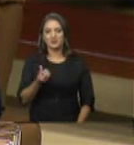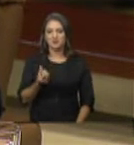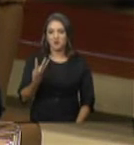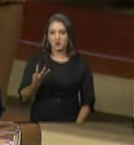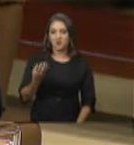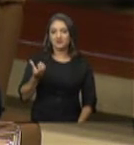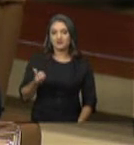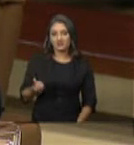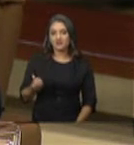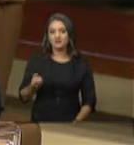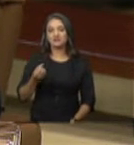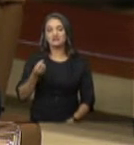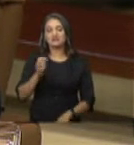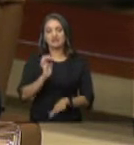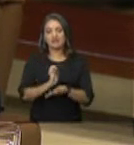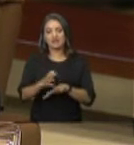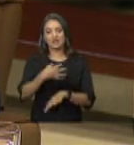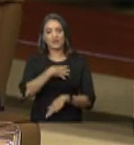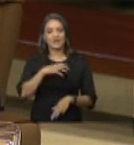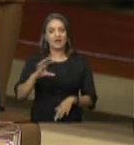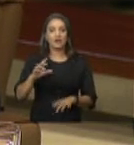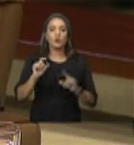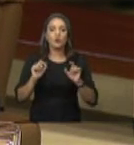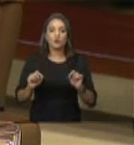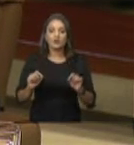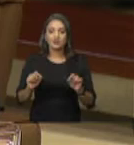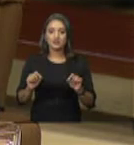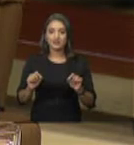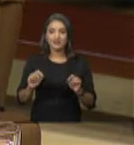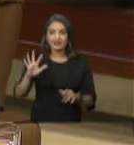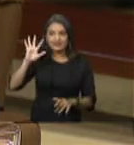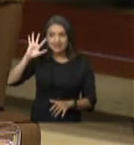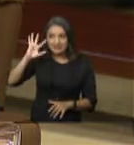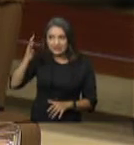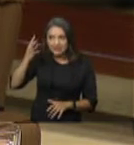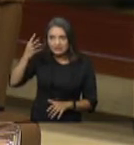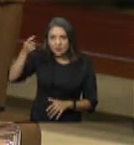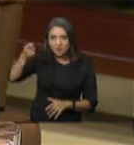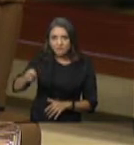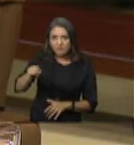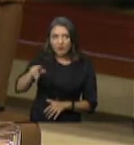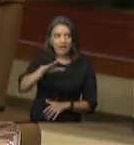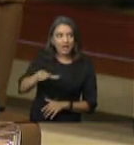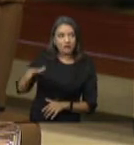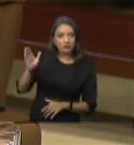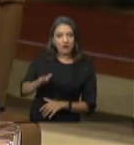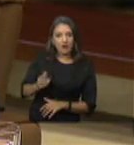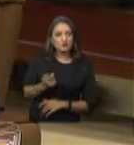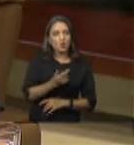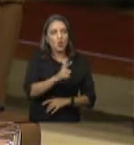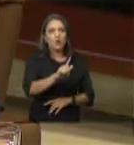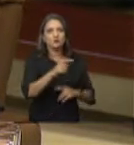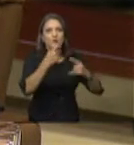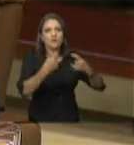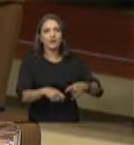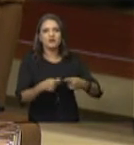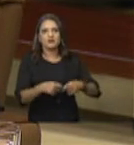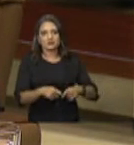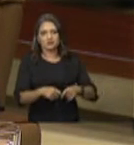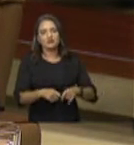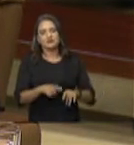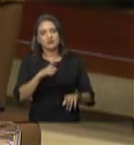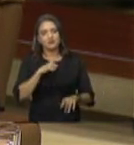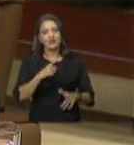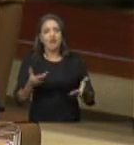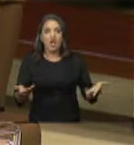da Bahia de modo que anulada ela outra seja proferida desta